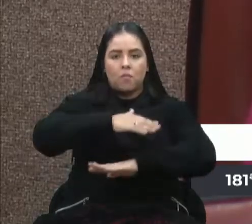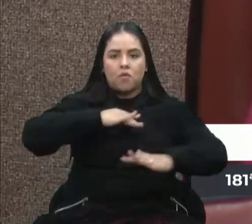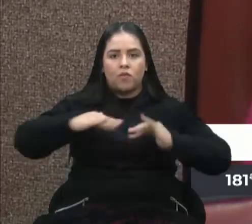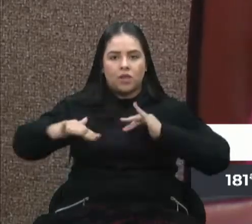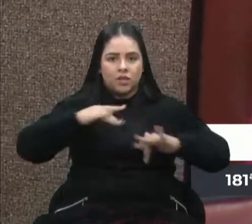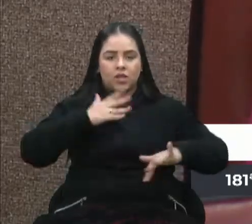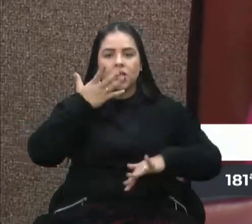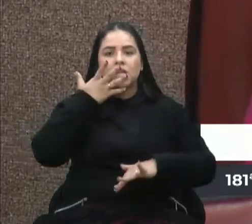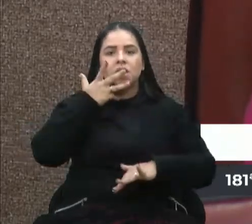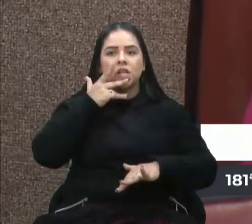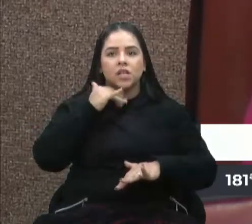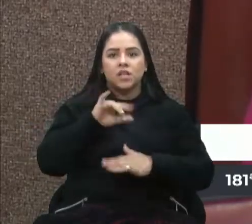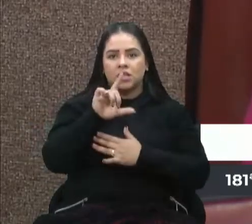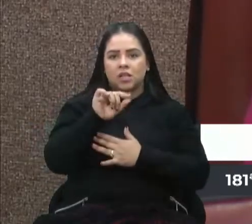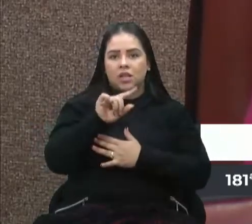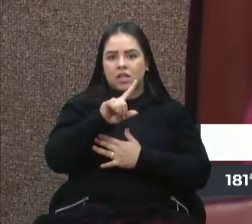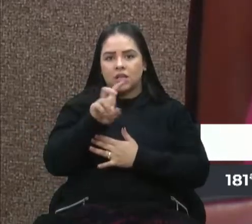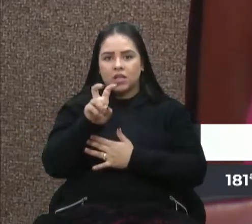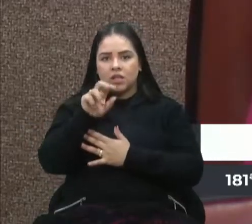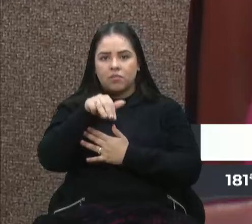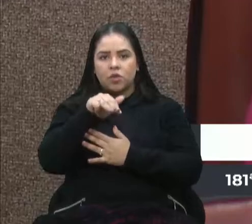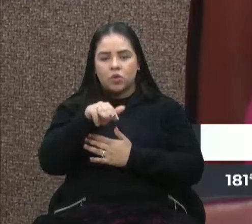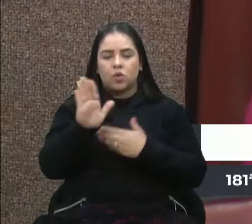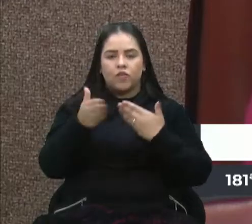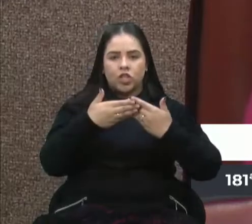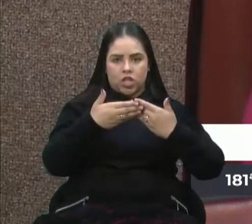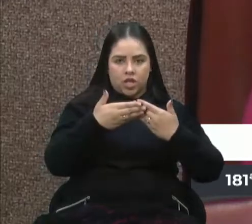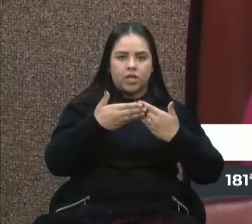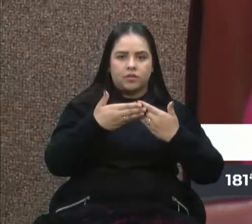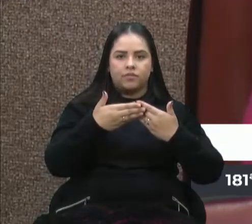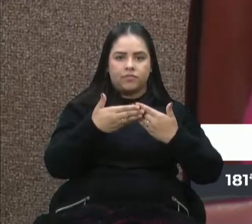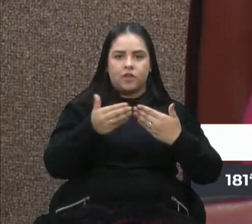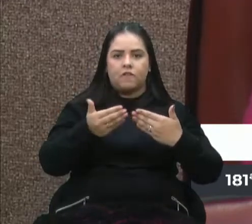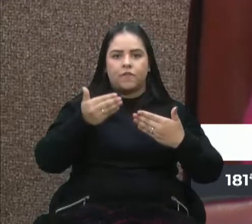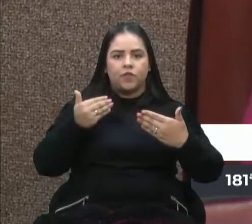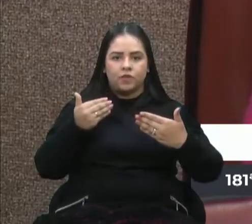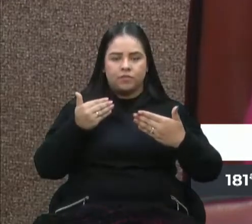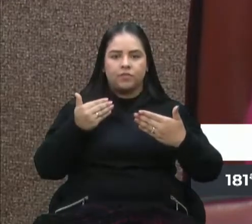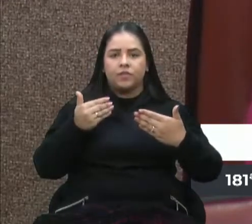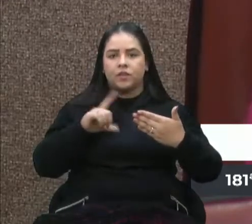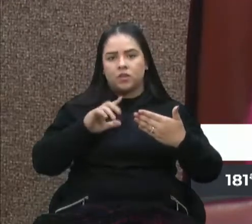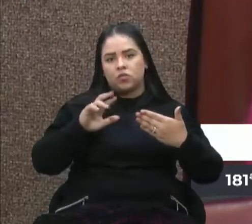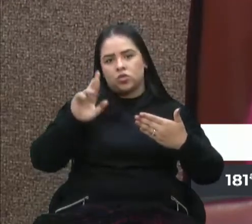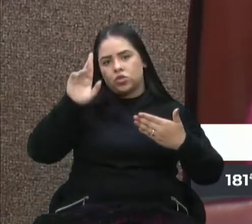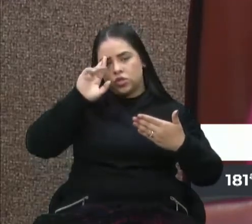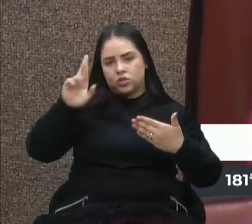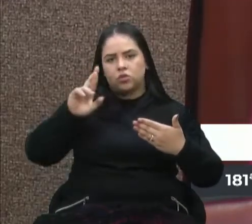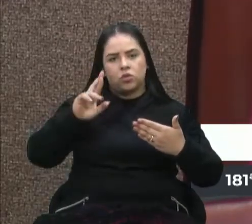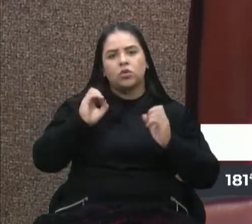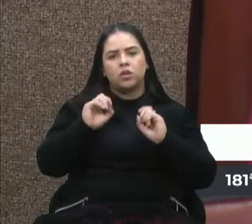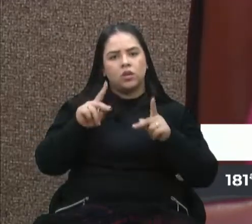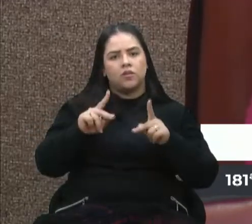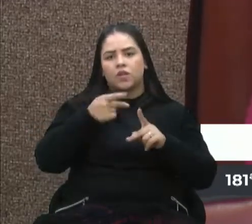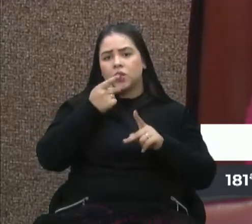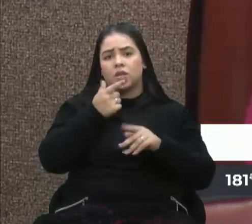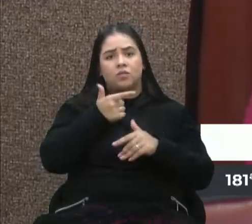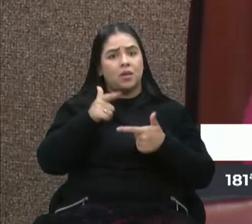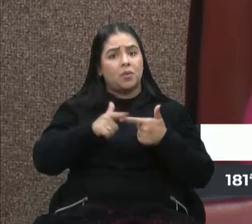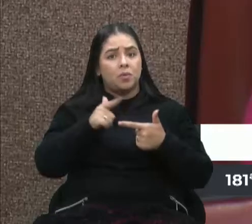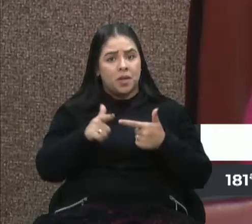ficavam 10, 15 minutos ali no portão fechado, e o diretor, que é o Rude, foi muito prestativo, ele disse que por ele não teria